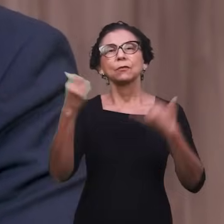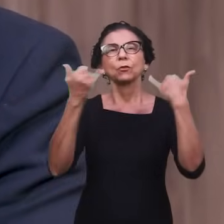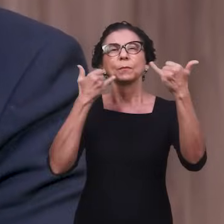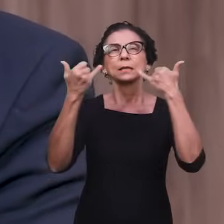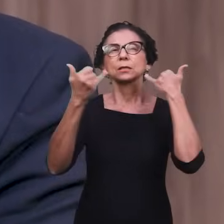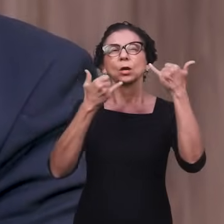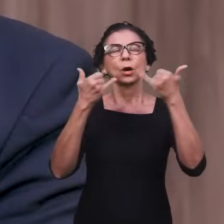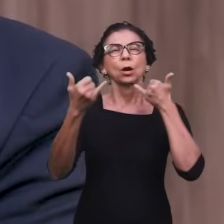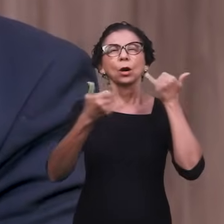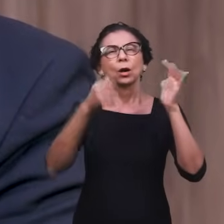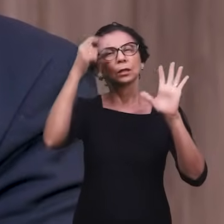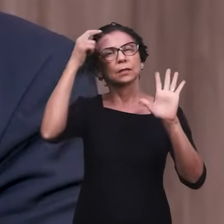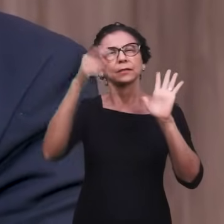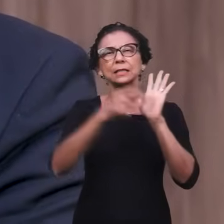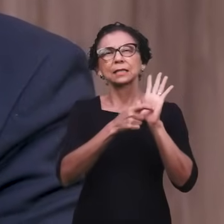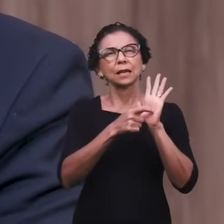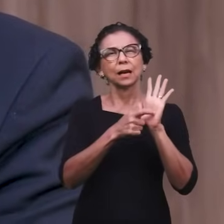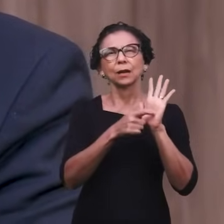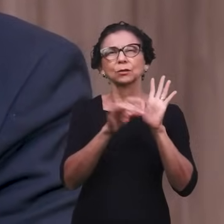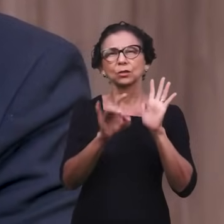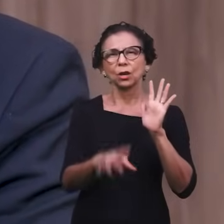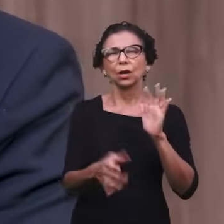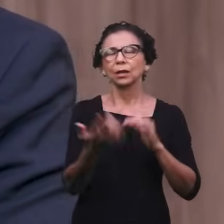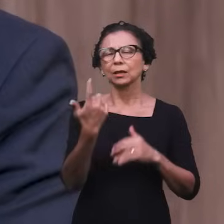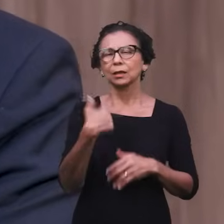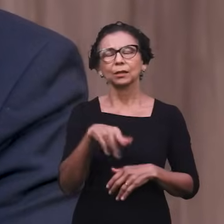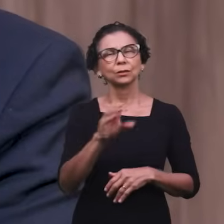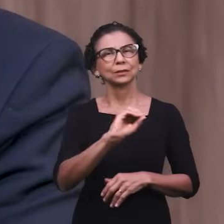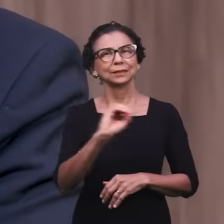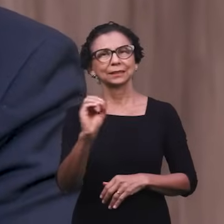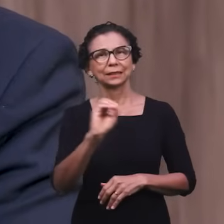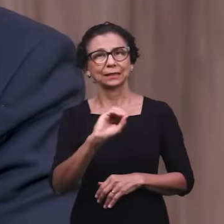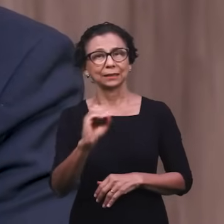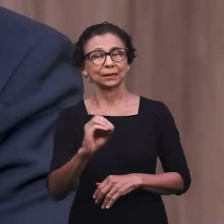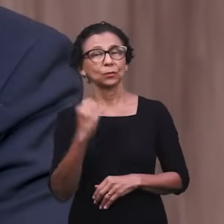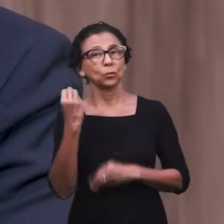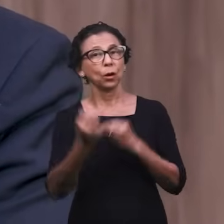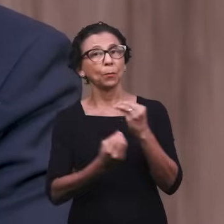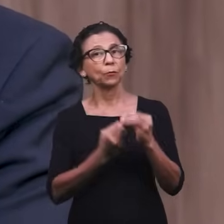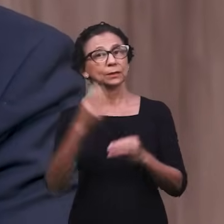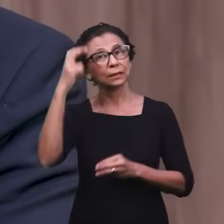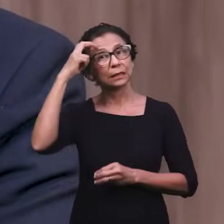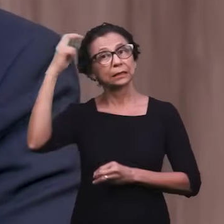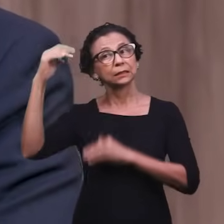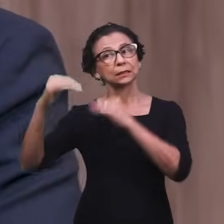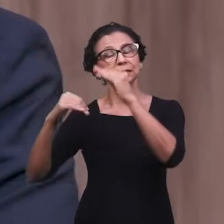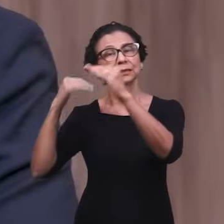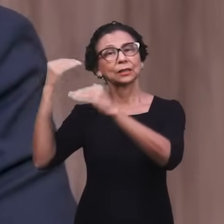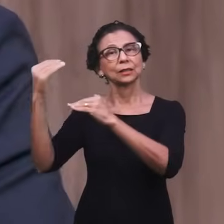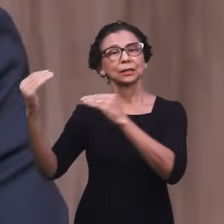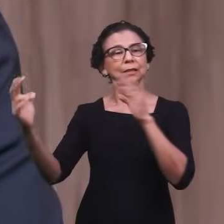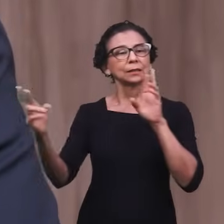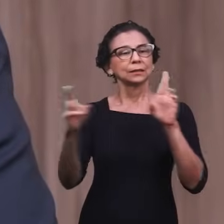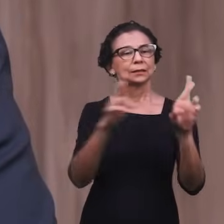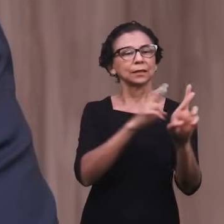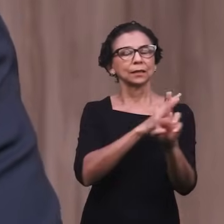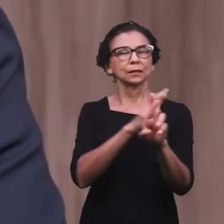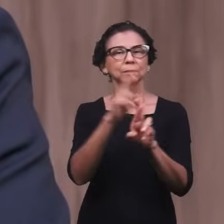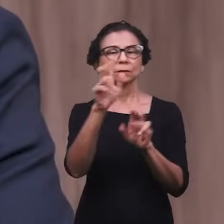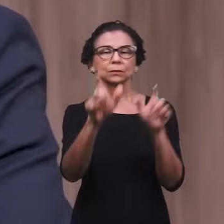né? Mas a inteligência também se desenvolve com